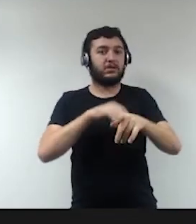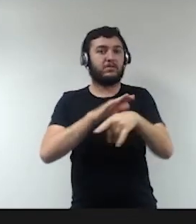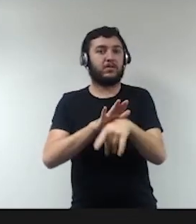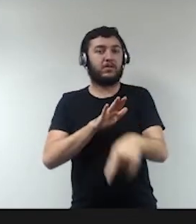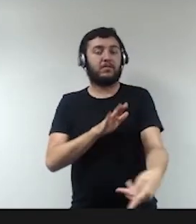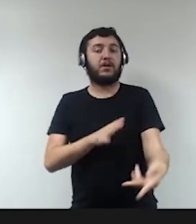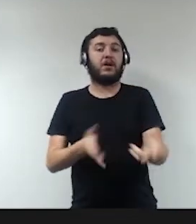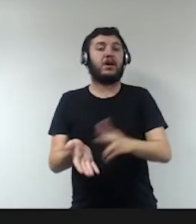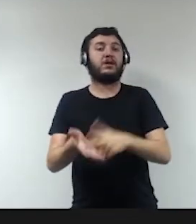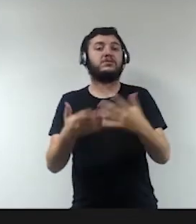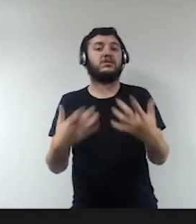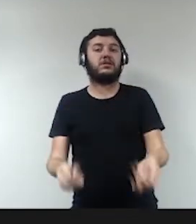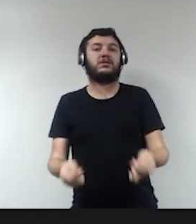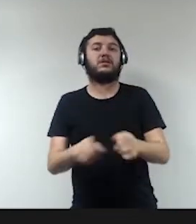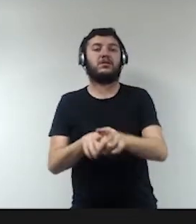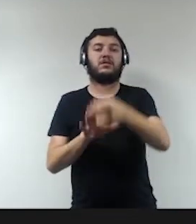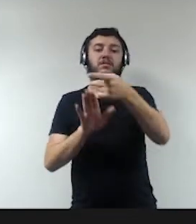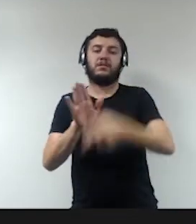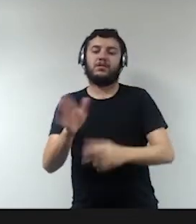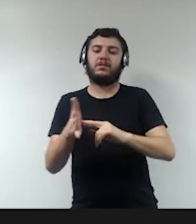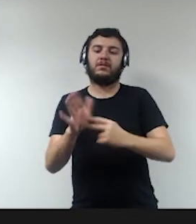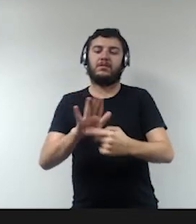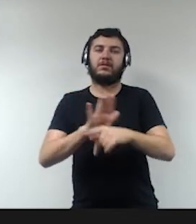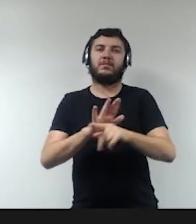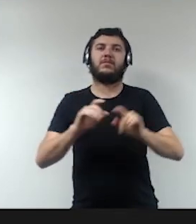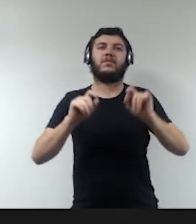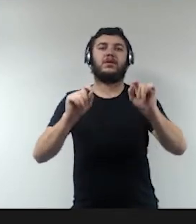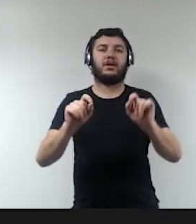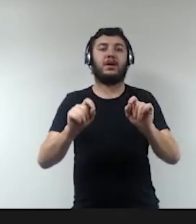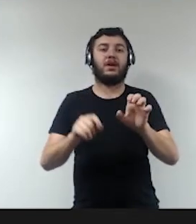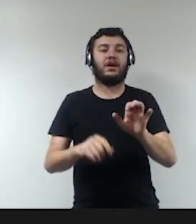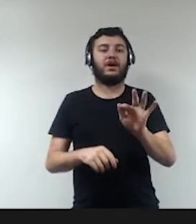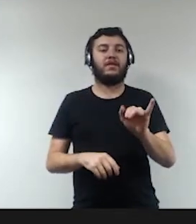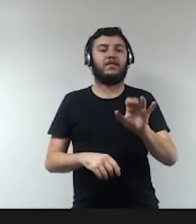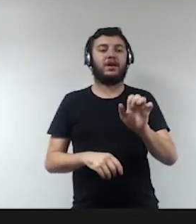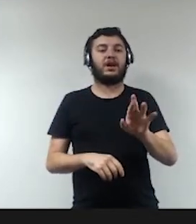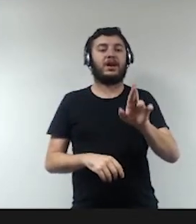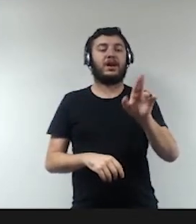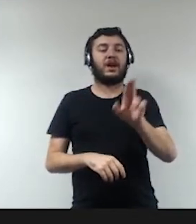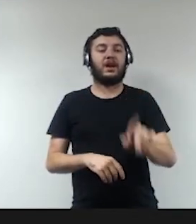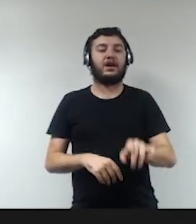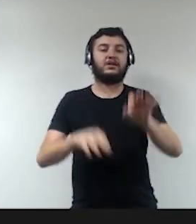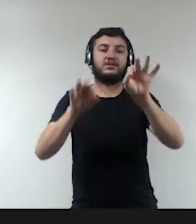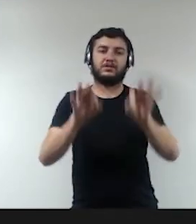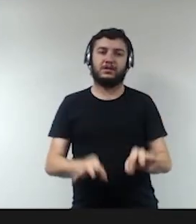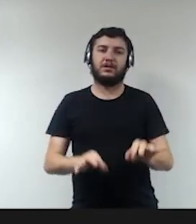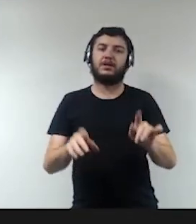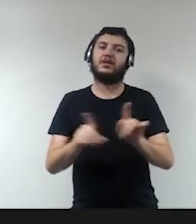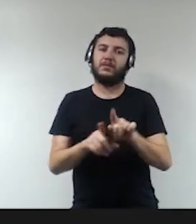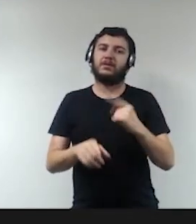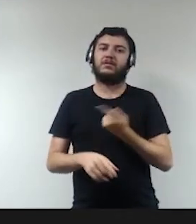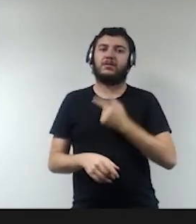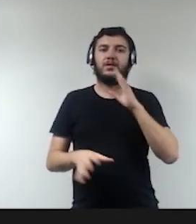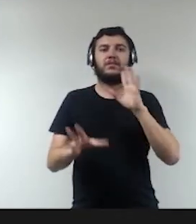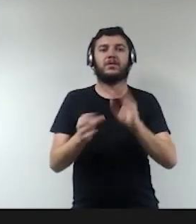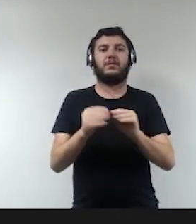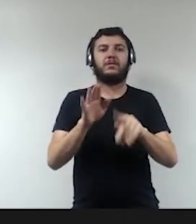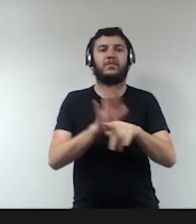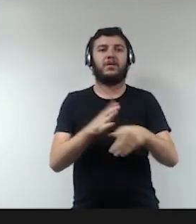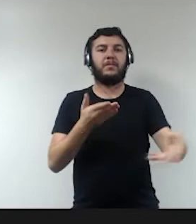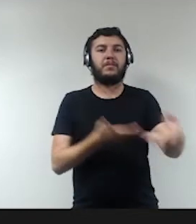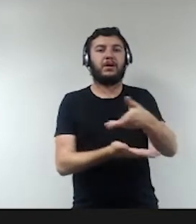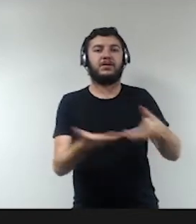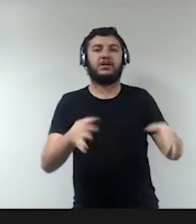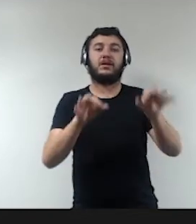plano eficaz e no encurtamento do procedimento da recuperação. Isso na mediação judicial. Mas nós